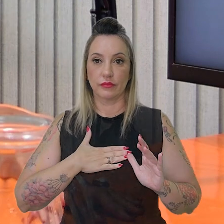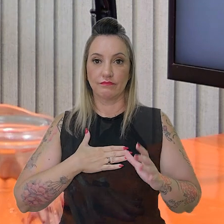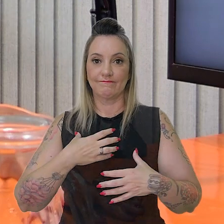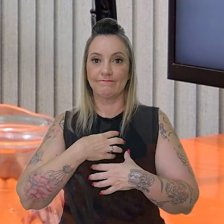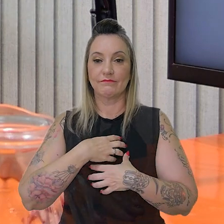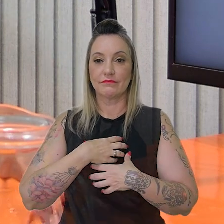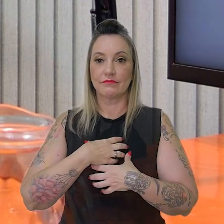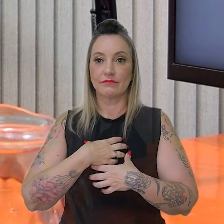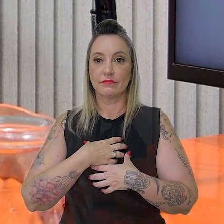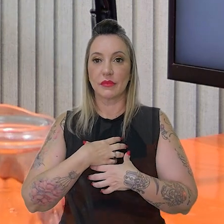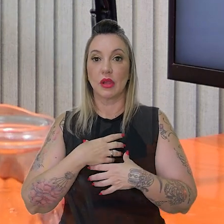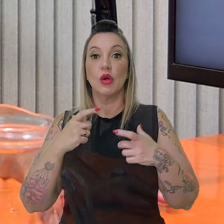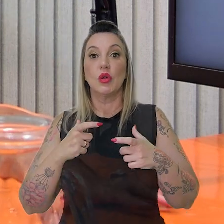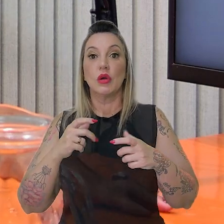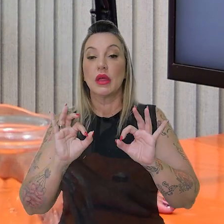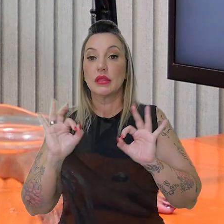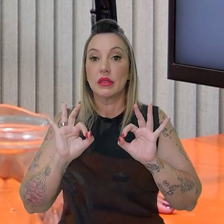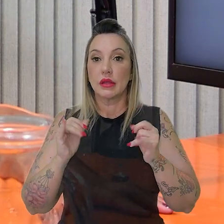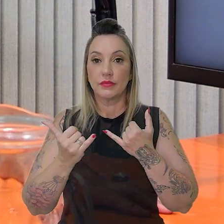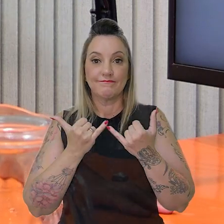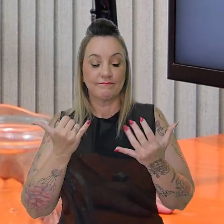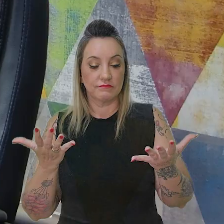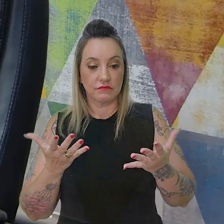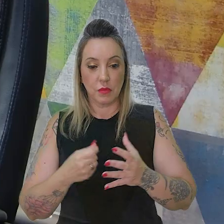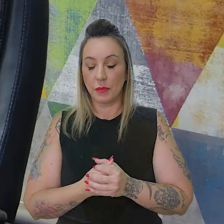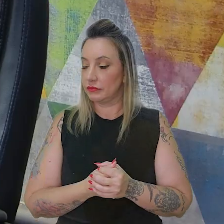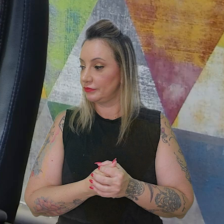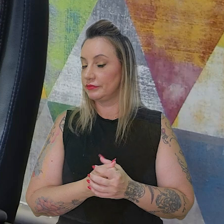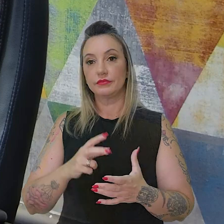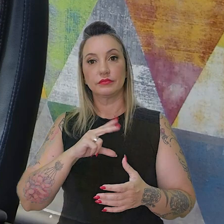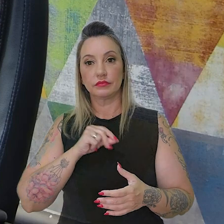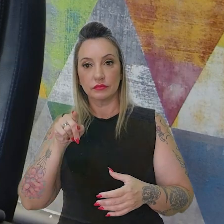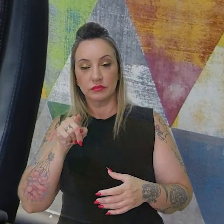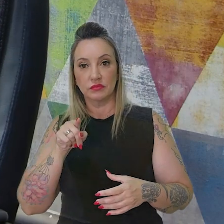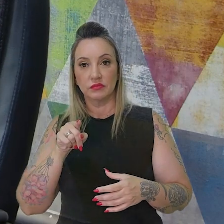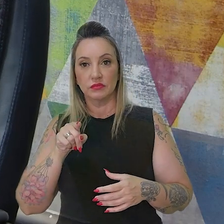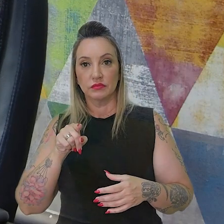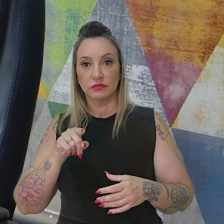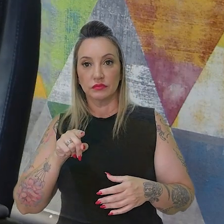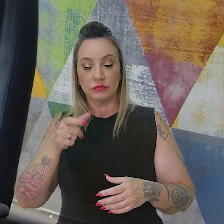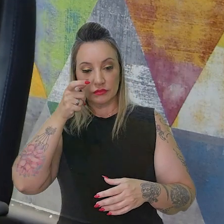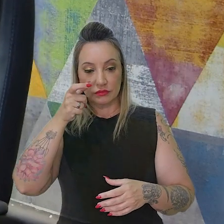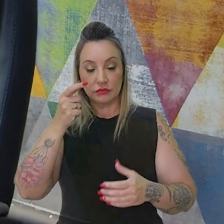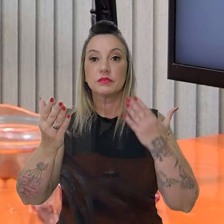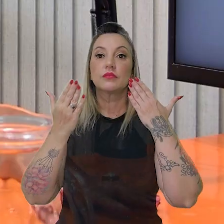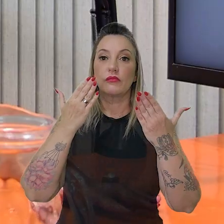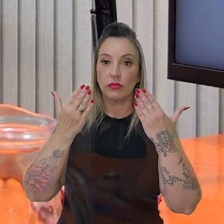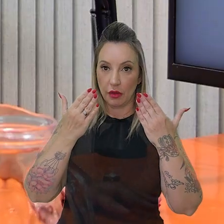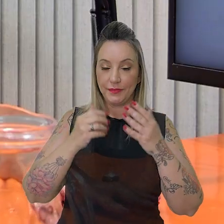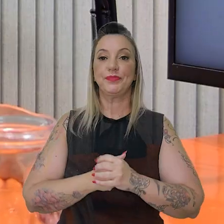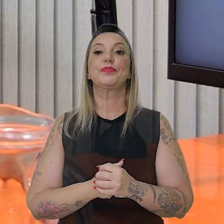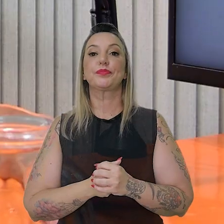mais não em lugar nenhum parecia assim olha Olha só e aí você teve acompanhamento psicológico acompanhamento